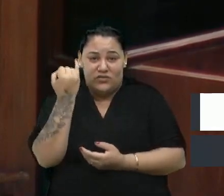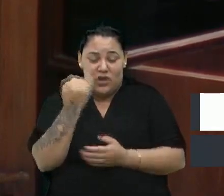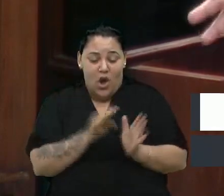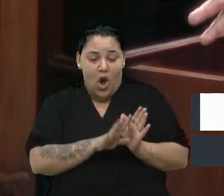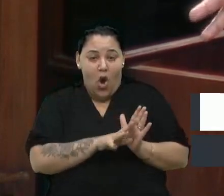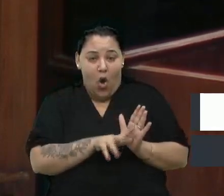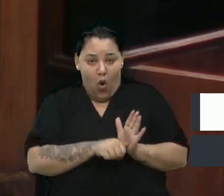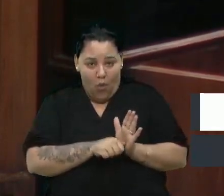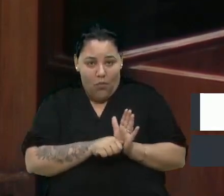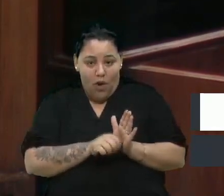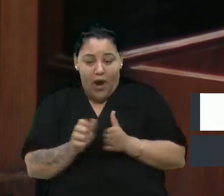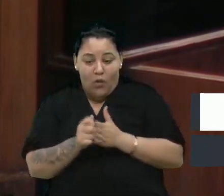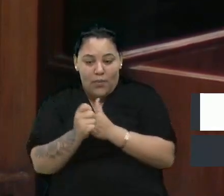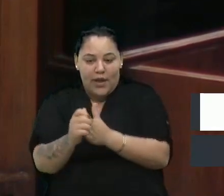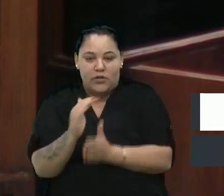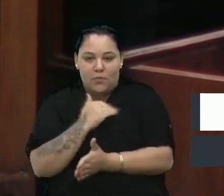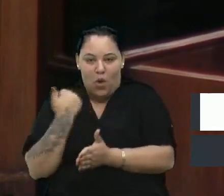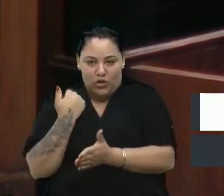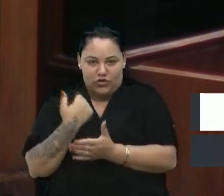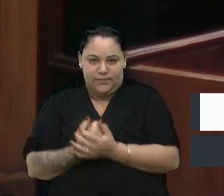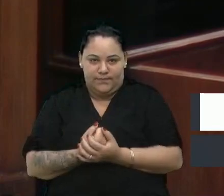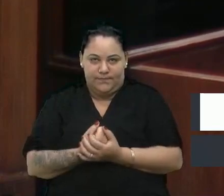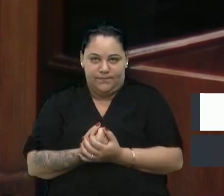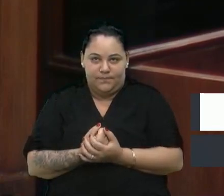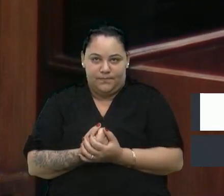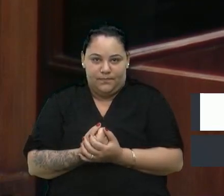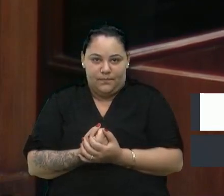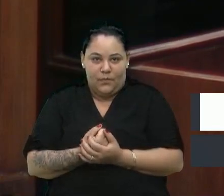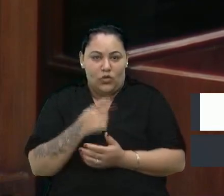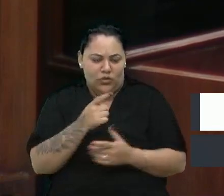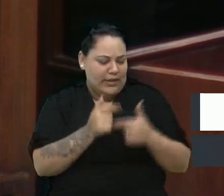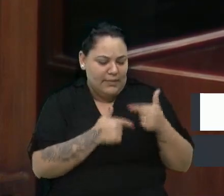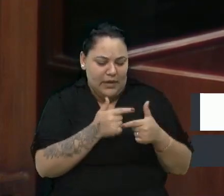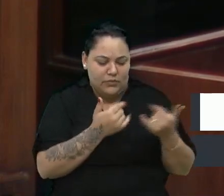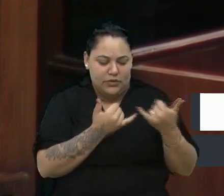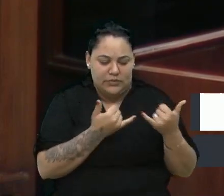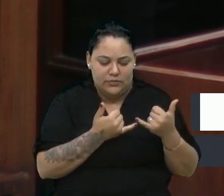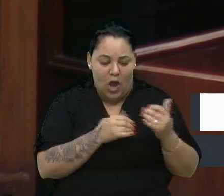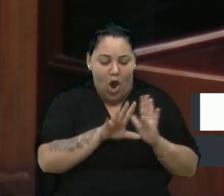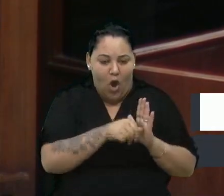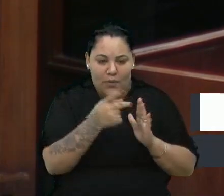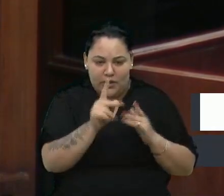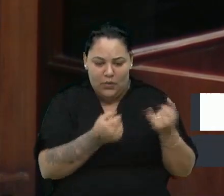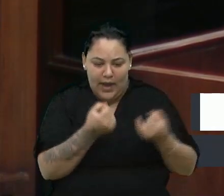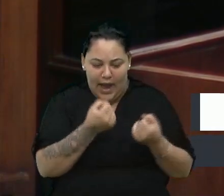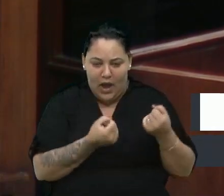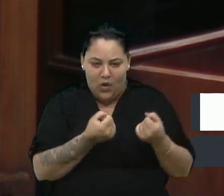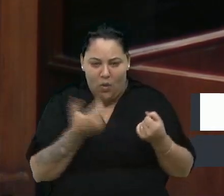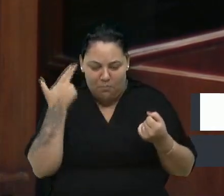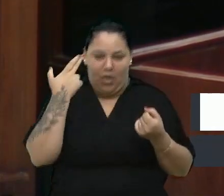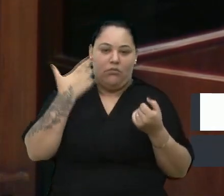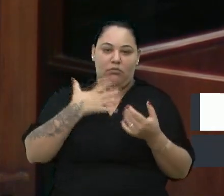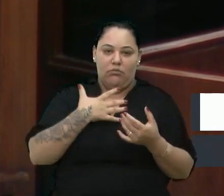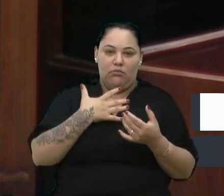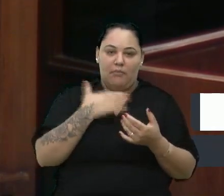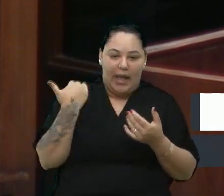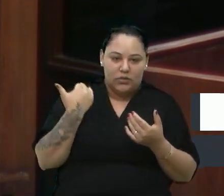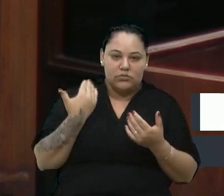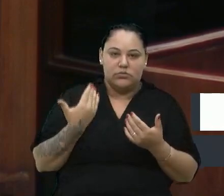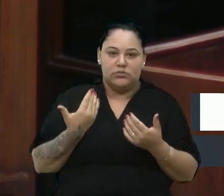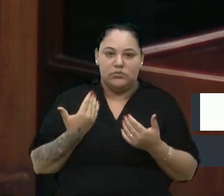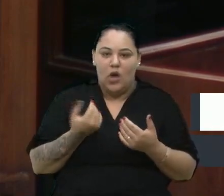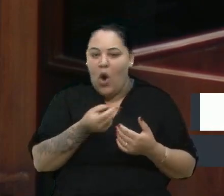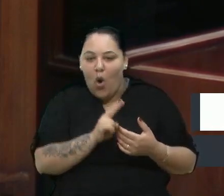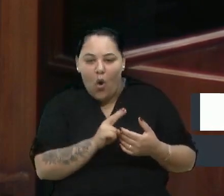de morte. Tu está trabalhando, eles vão lá, te roubam o teu carro, um exemplo, e te matam. Ou tu está no